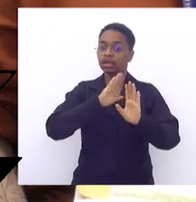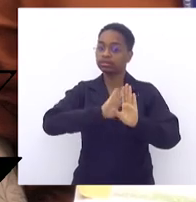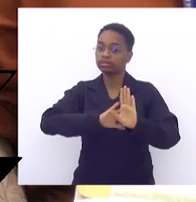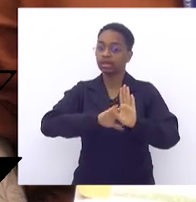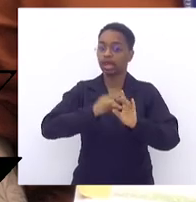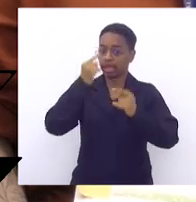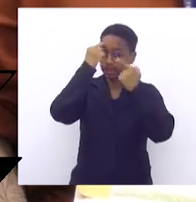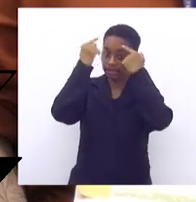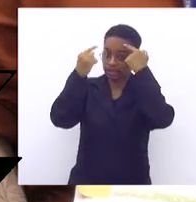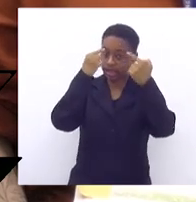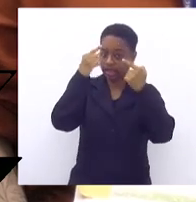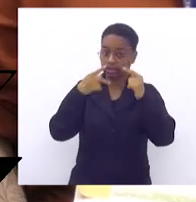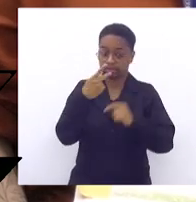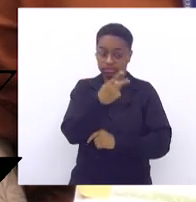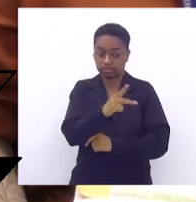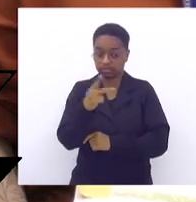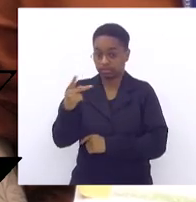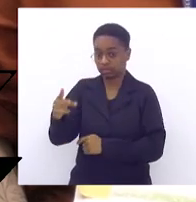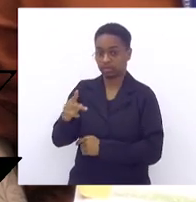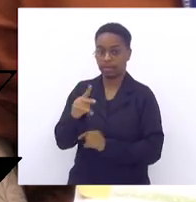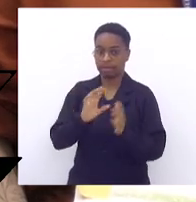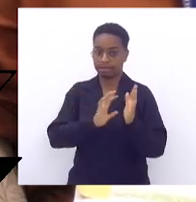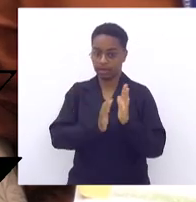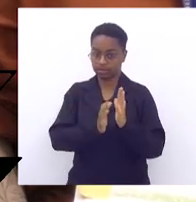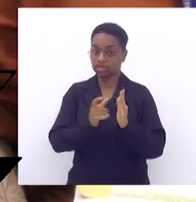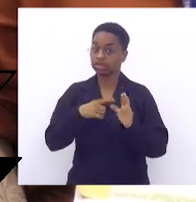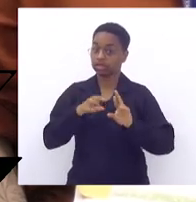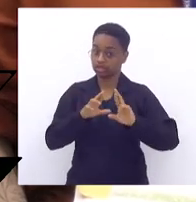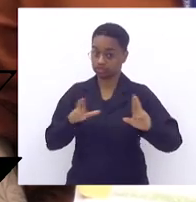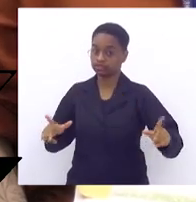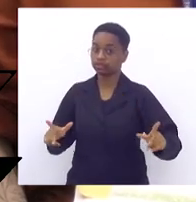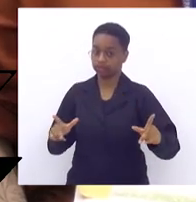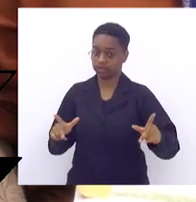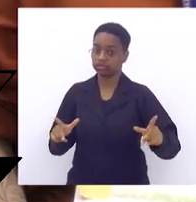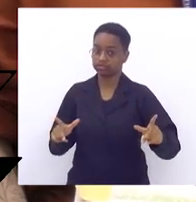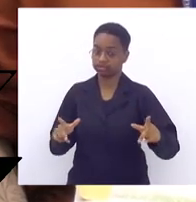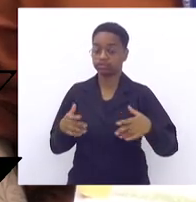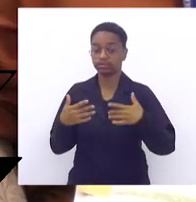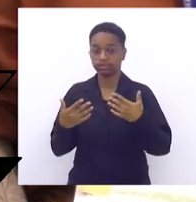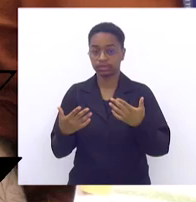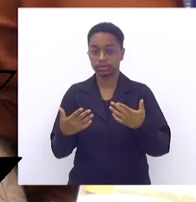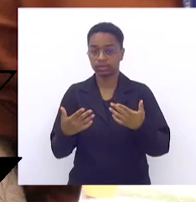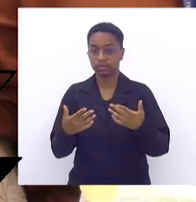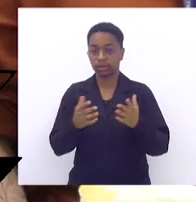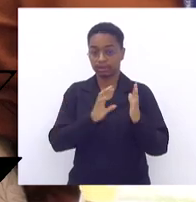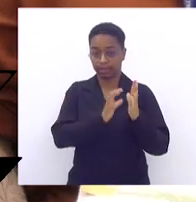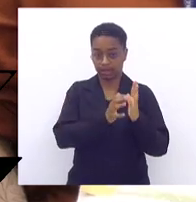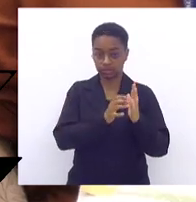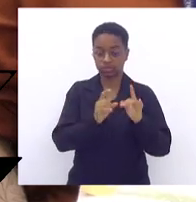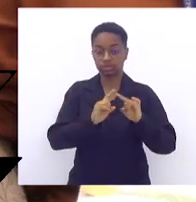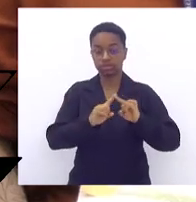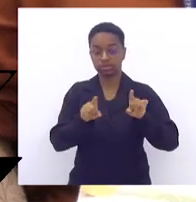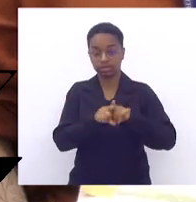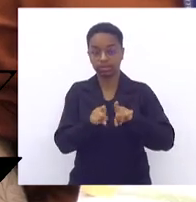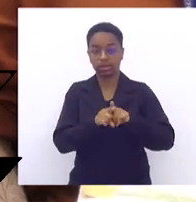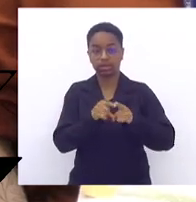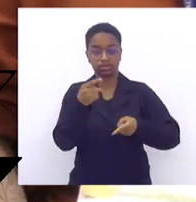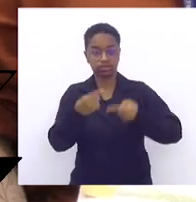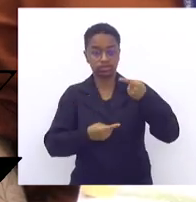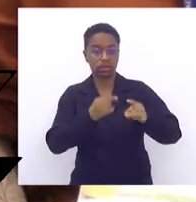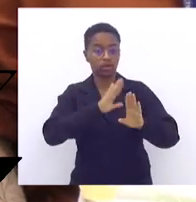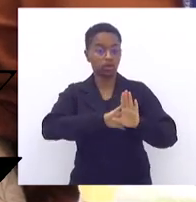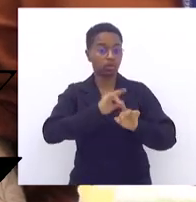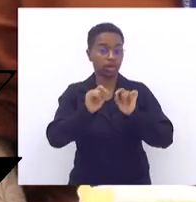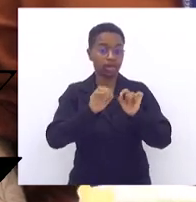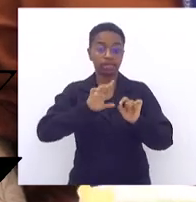partido. Tem uma diferença entre proselitismo partidário e debate ideológico, é que não é